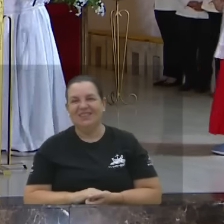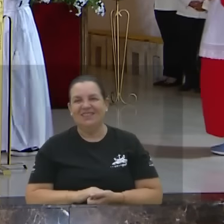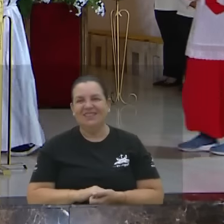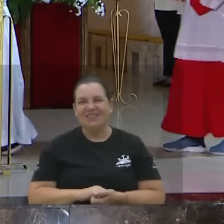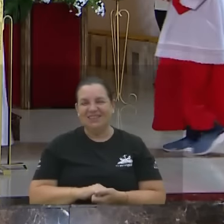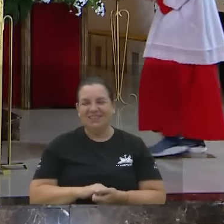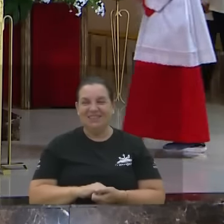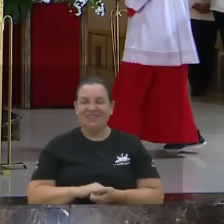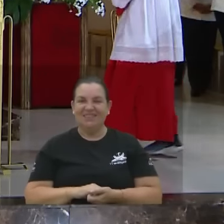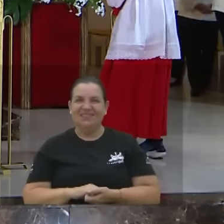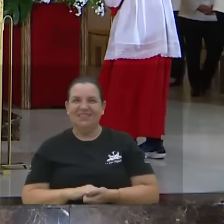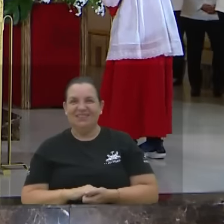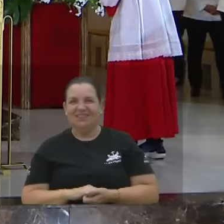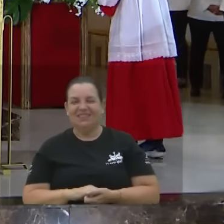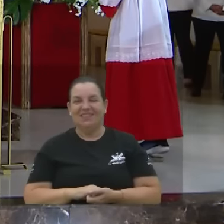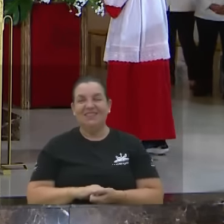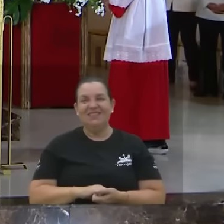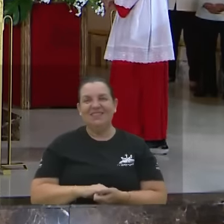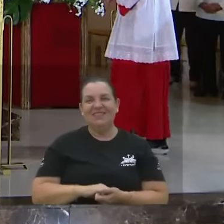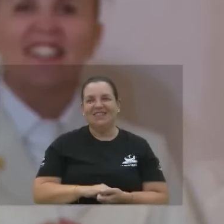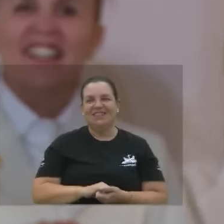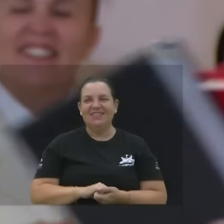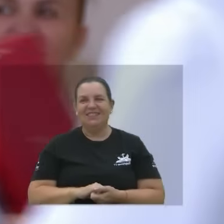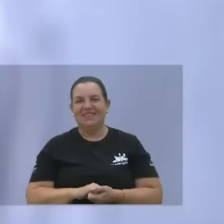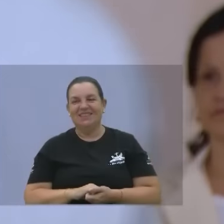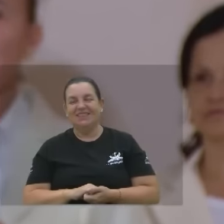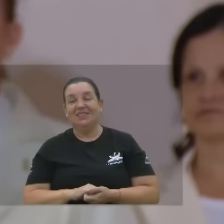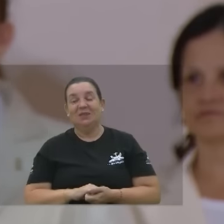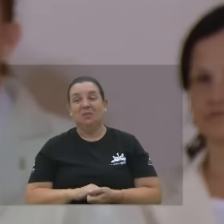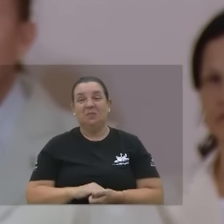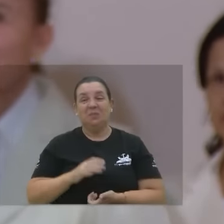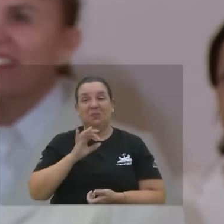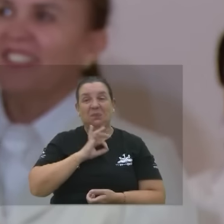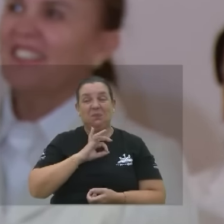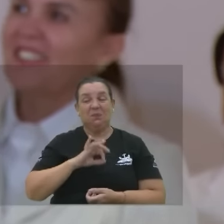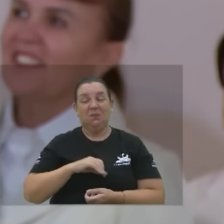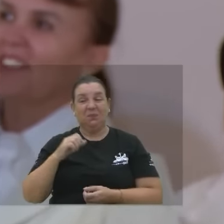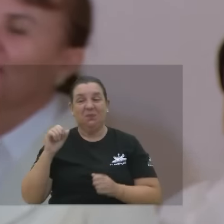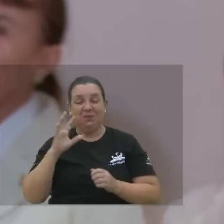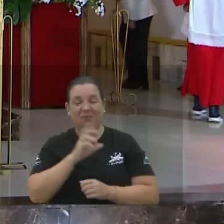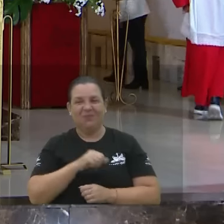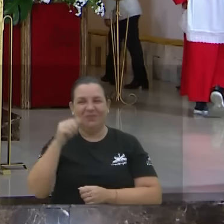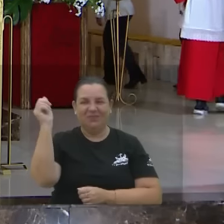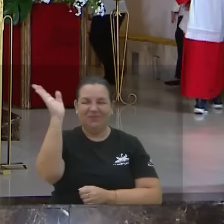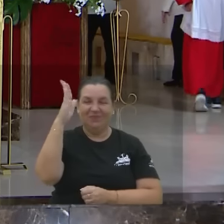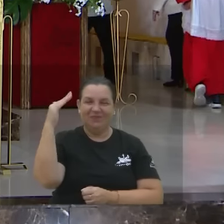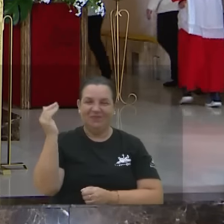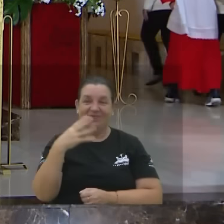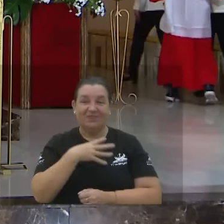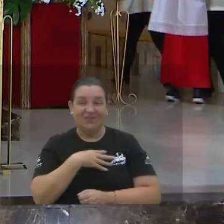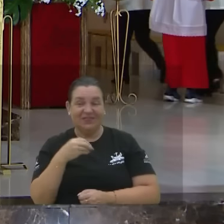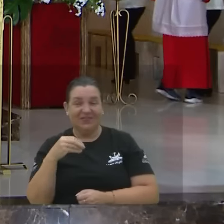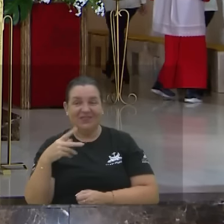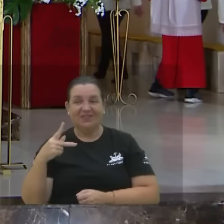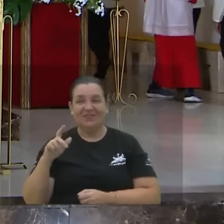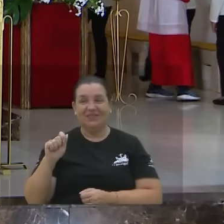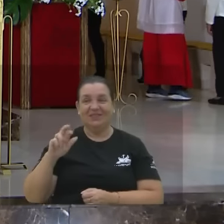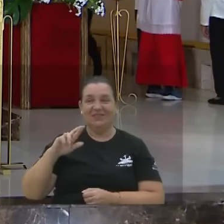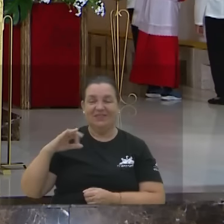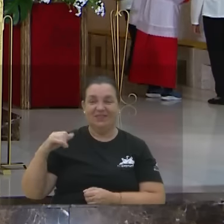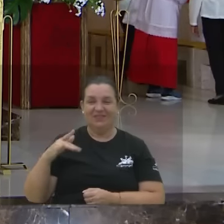que nasceu o sacerdote mais amado de Brasil. Filho de Dona